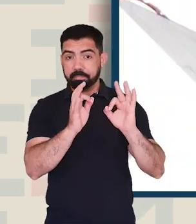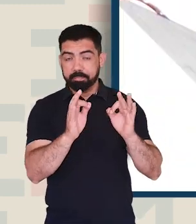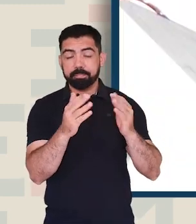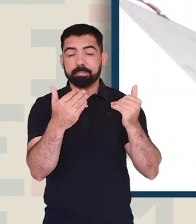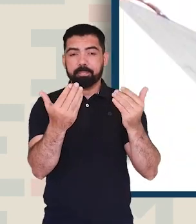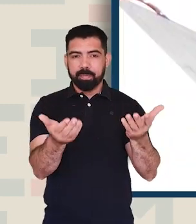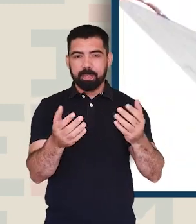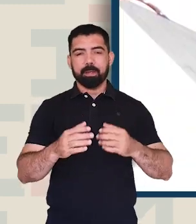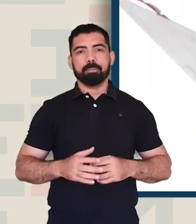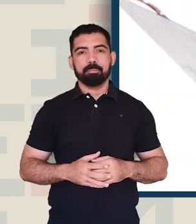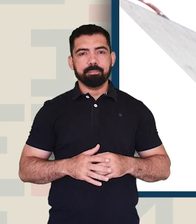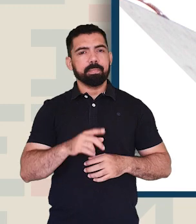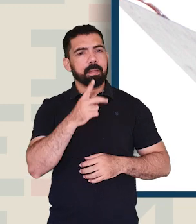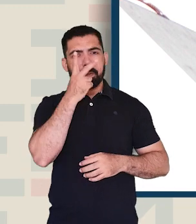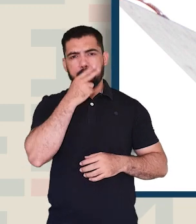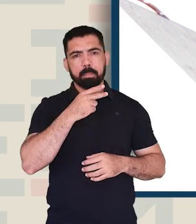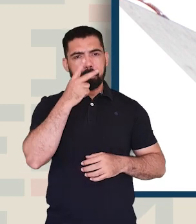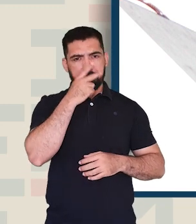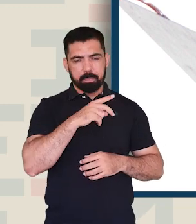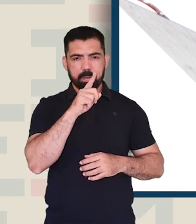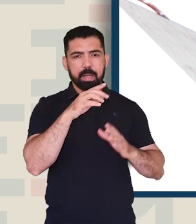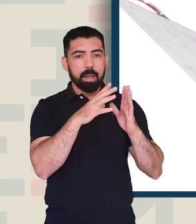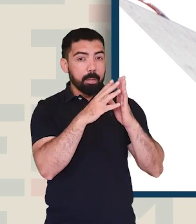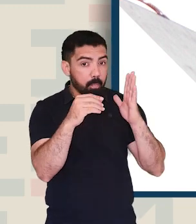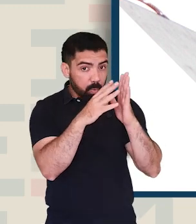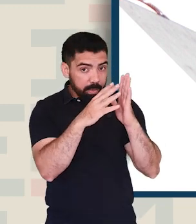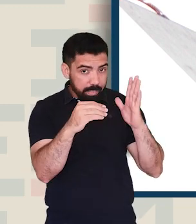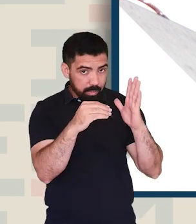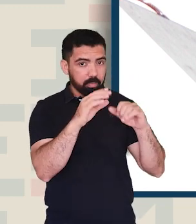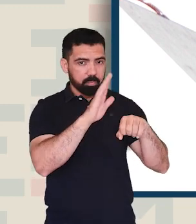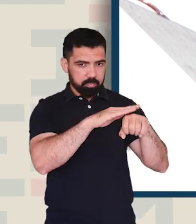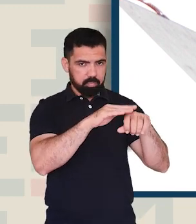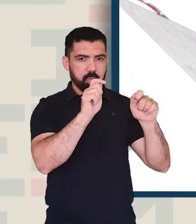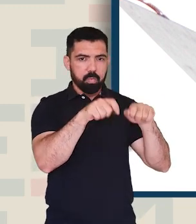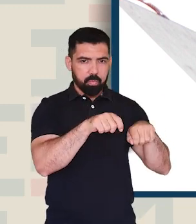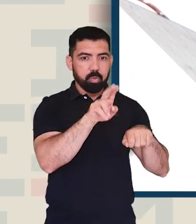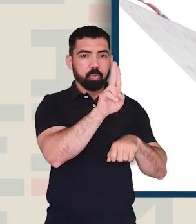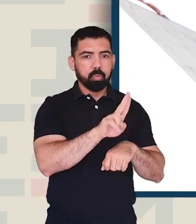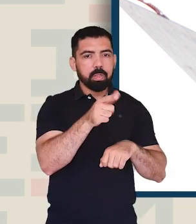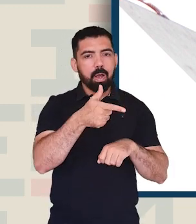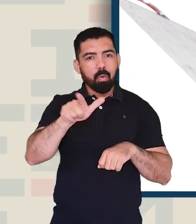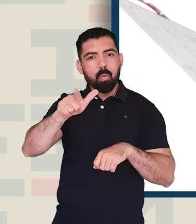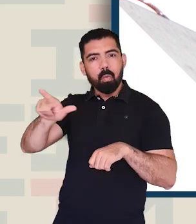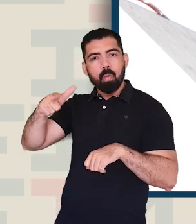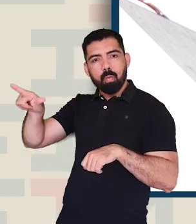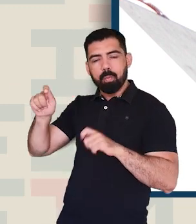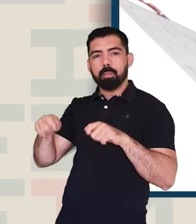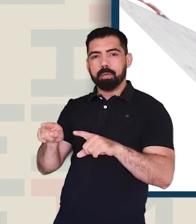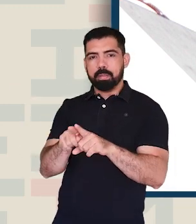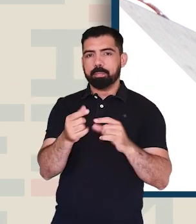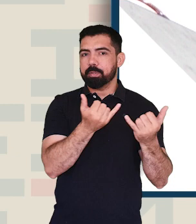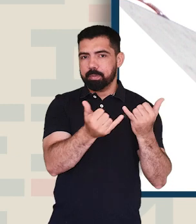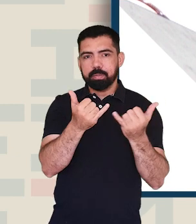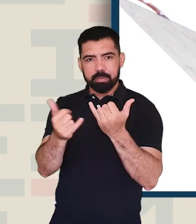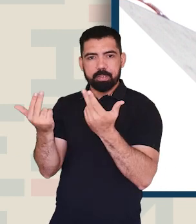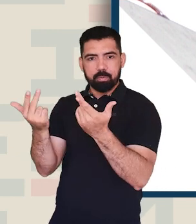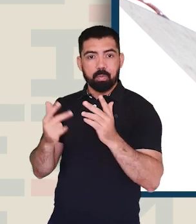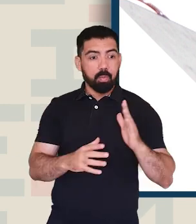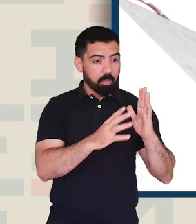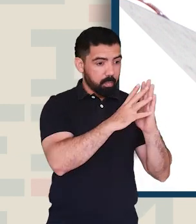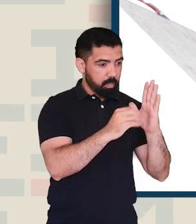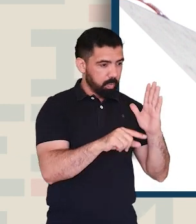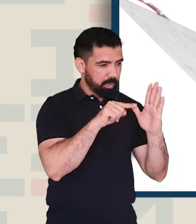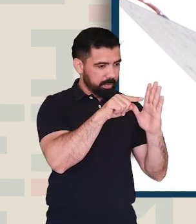Certo? Então, é a mesma coisa, é um molde que você faz, né, do campo harmônico, do mesmo jeito daquele